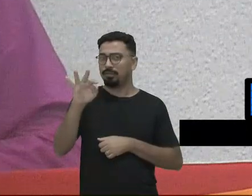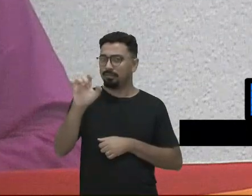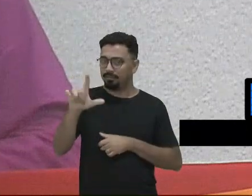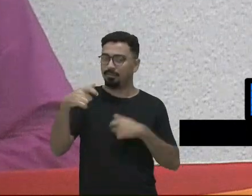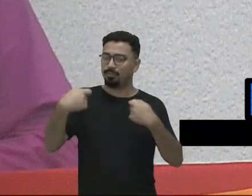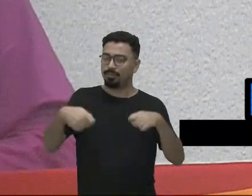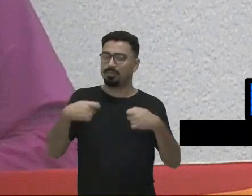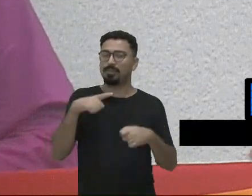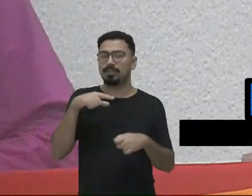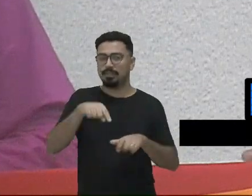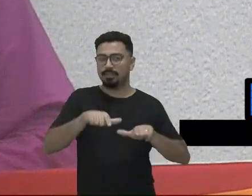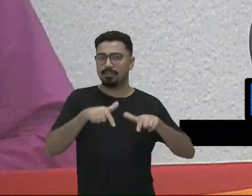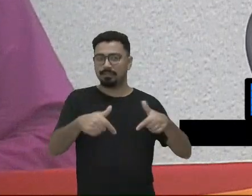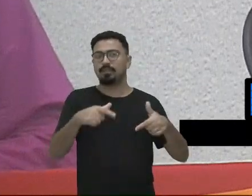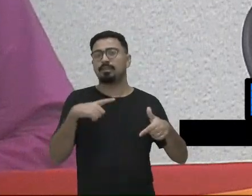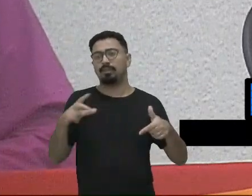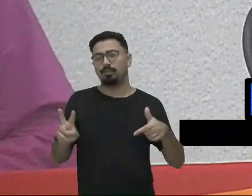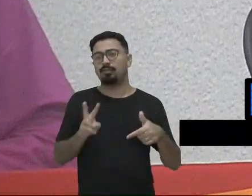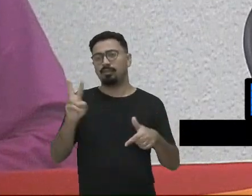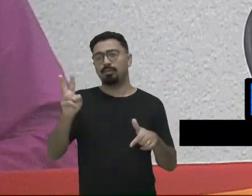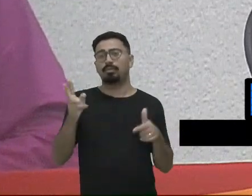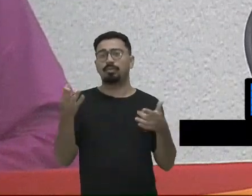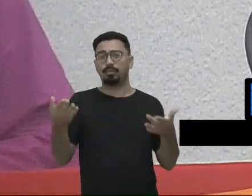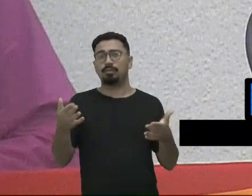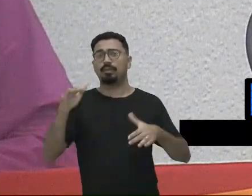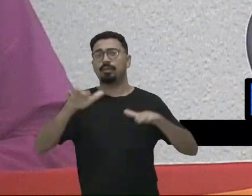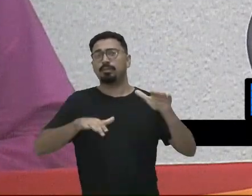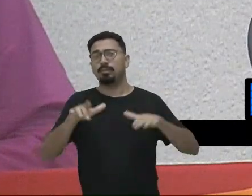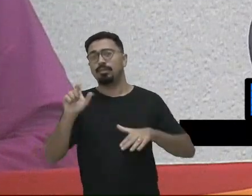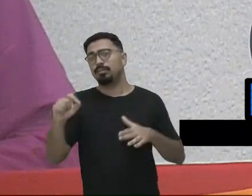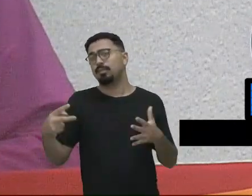procedimento. E ele tem custos que nem sempre